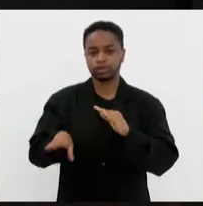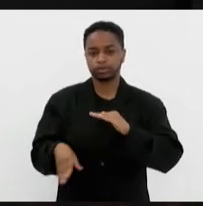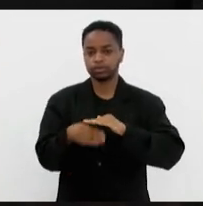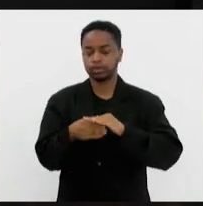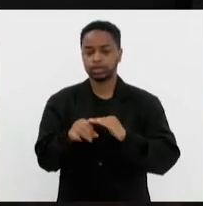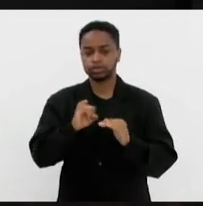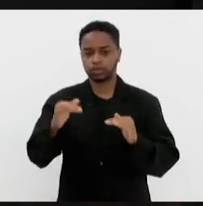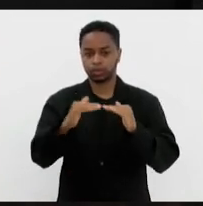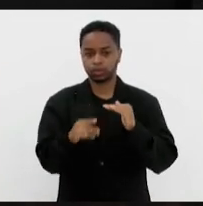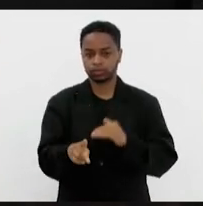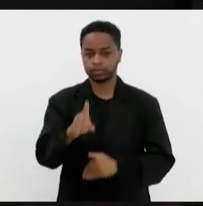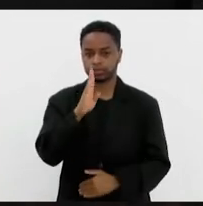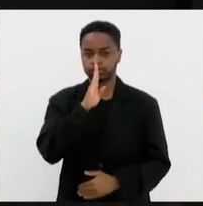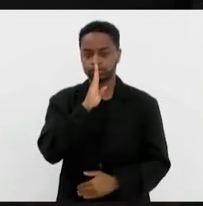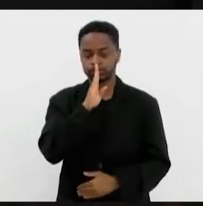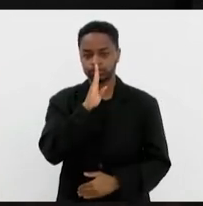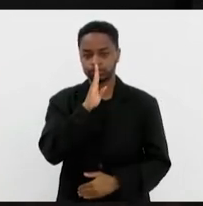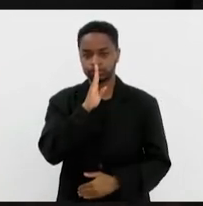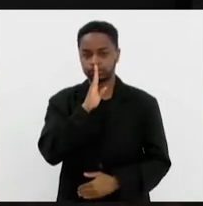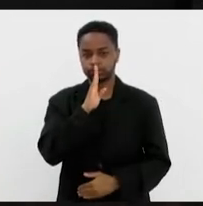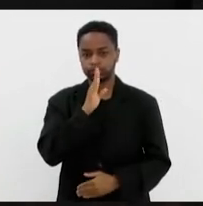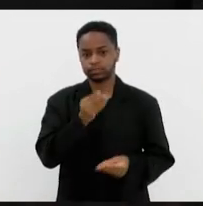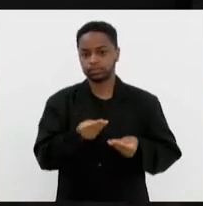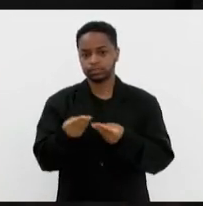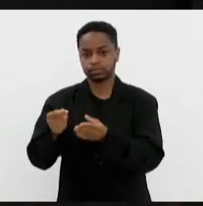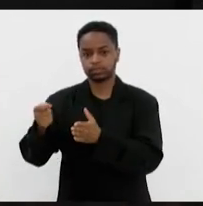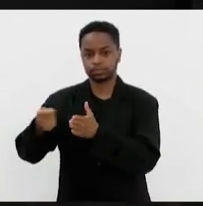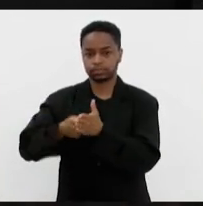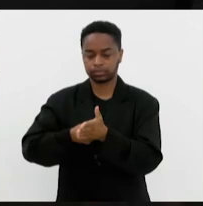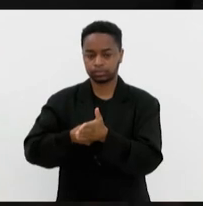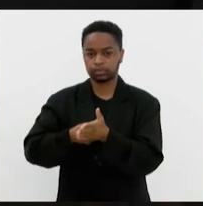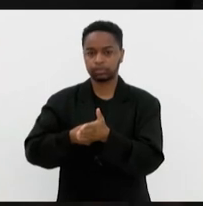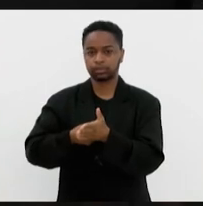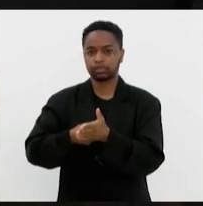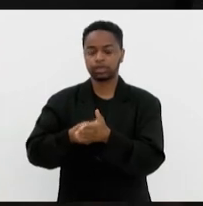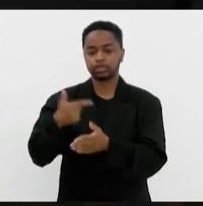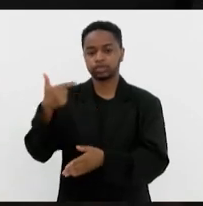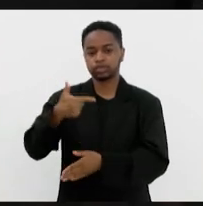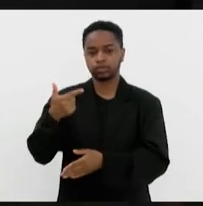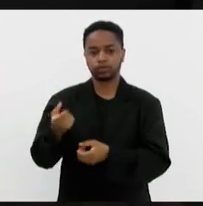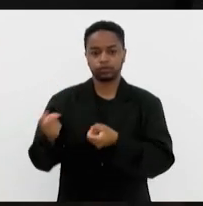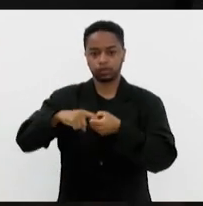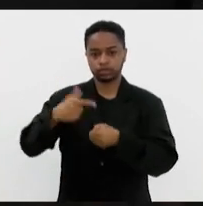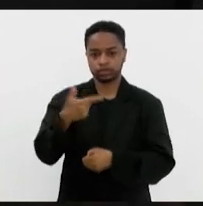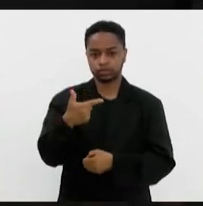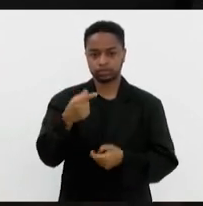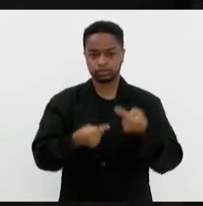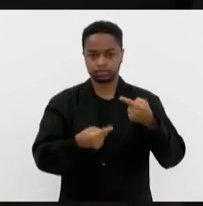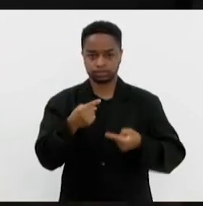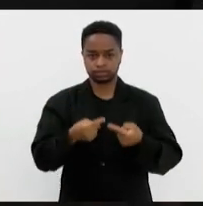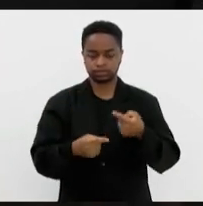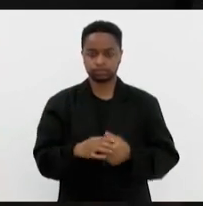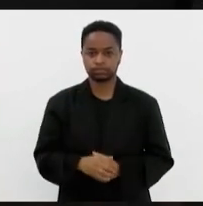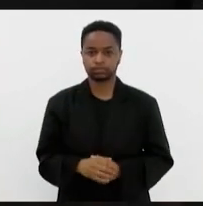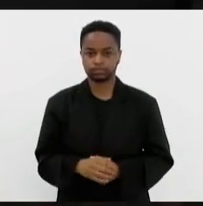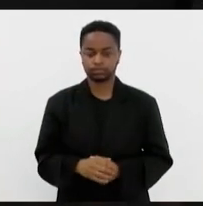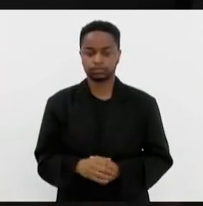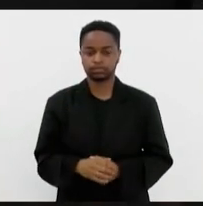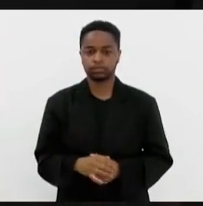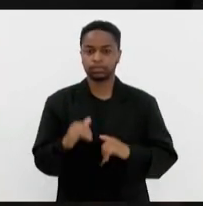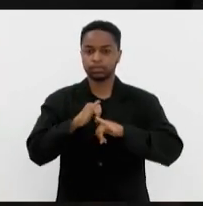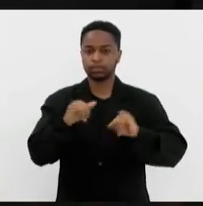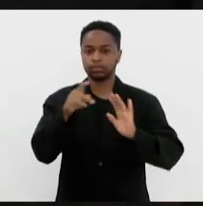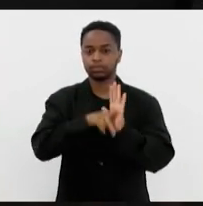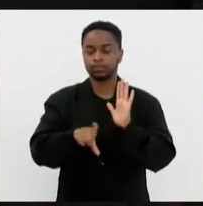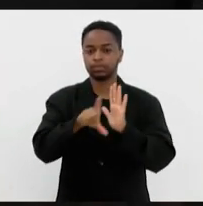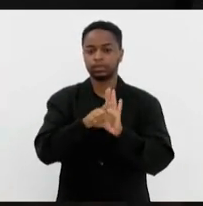que aprovam, permaneçam como estão. Aprovado. A redação do vencido para a segunda discussão. Anuncio o projeto de